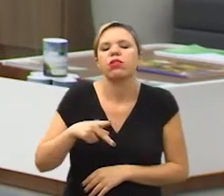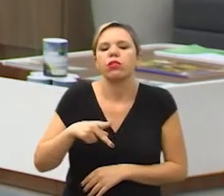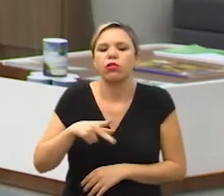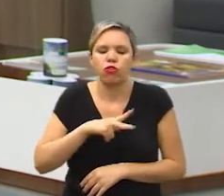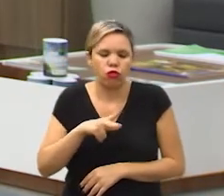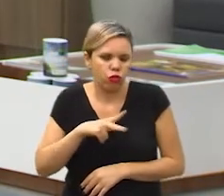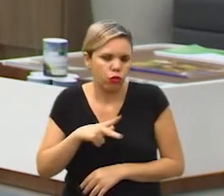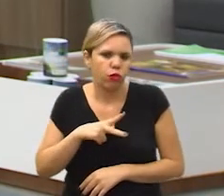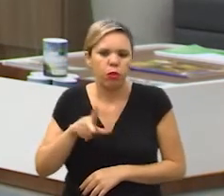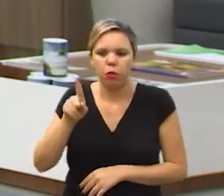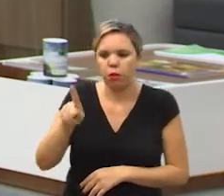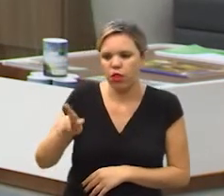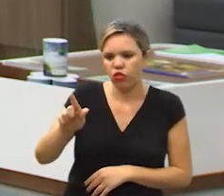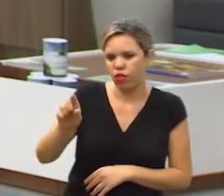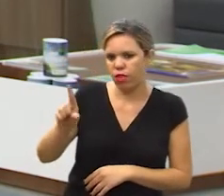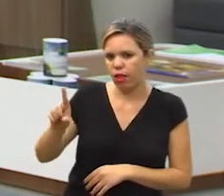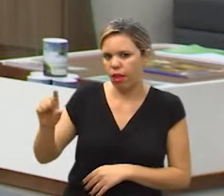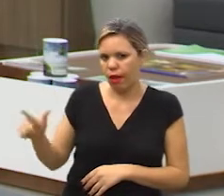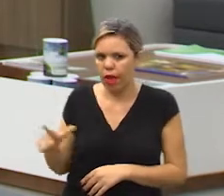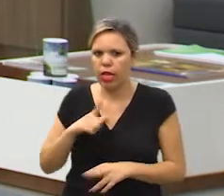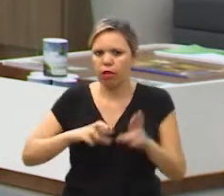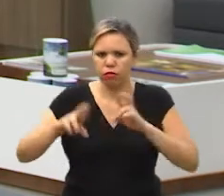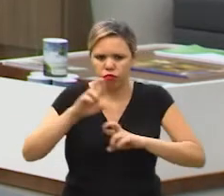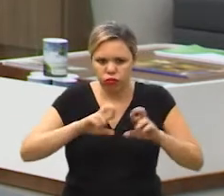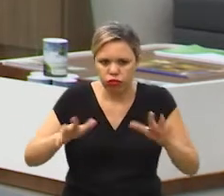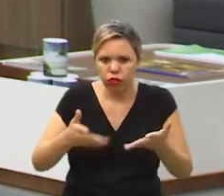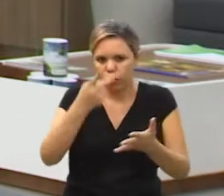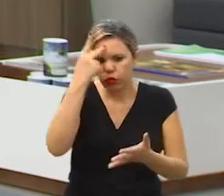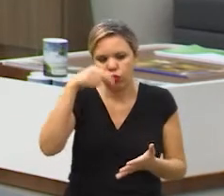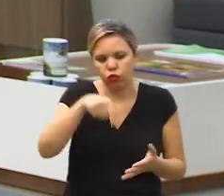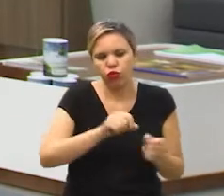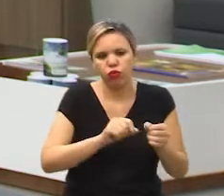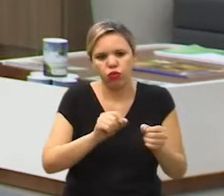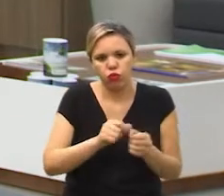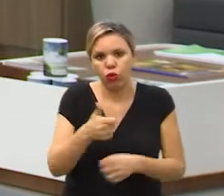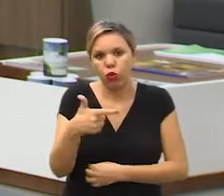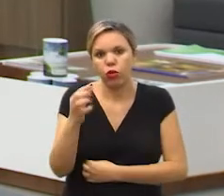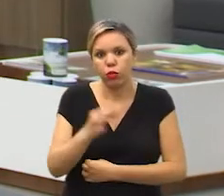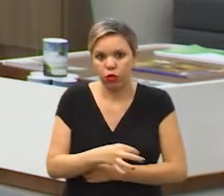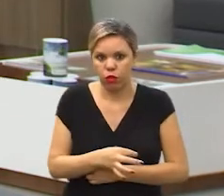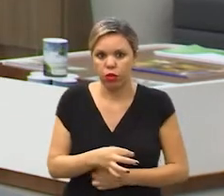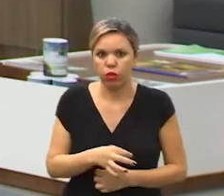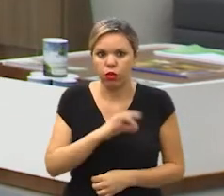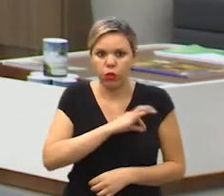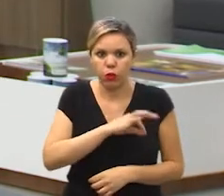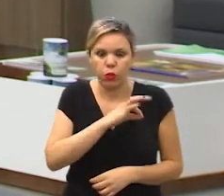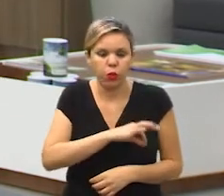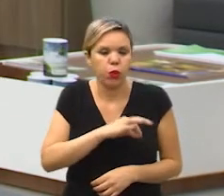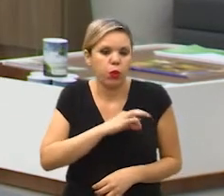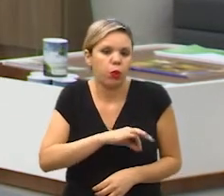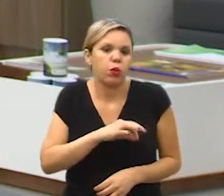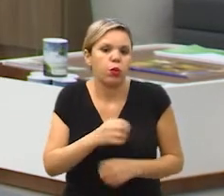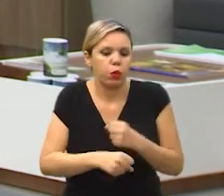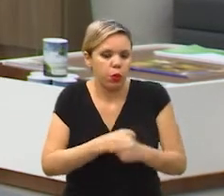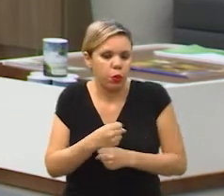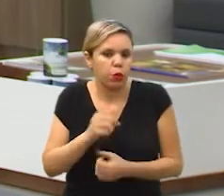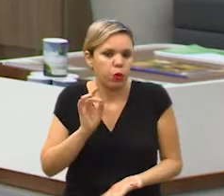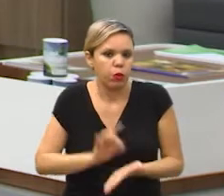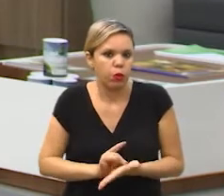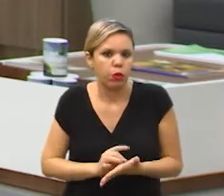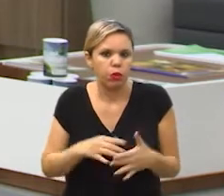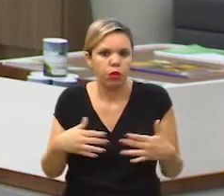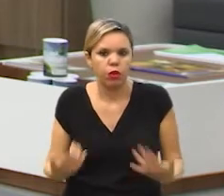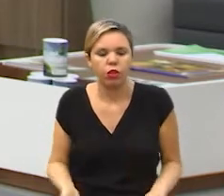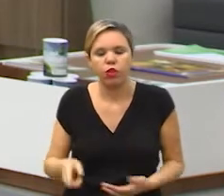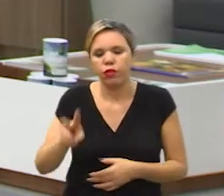PGBL, ele traz um incentivo fiscal ao contribuinte de 12% da sua renda bruta anual, enquanto